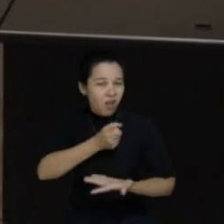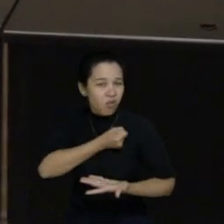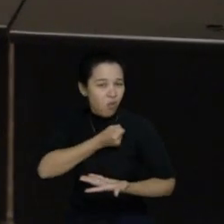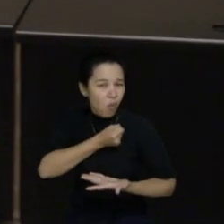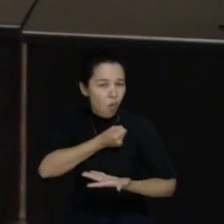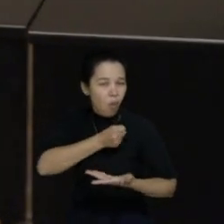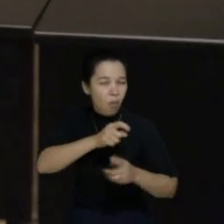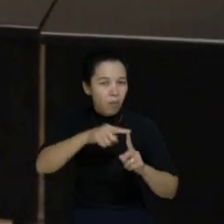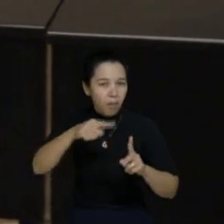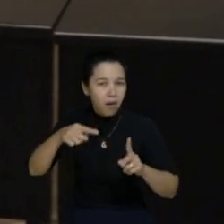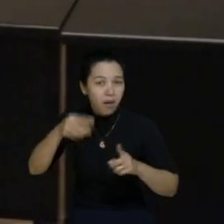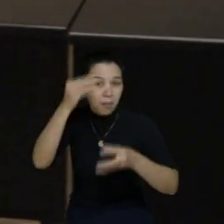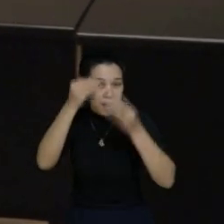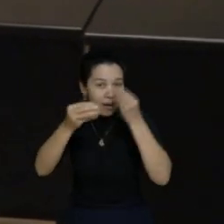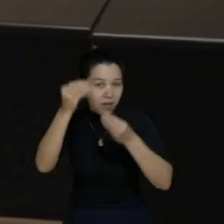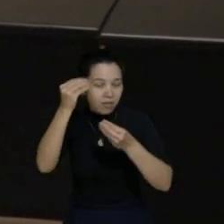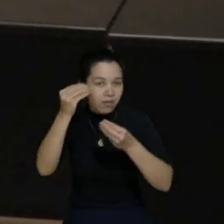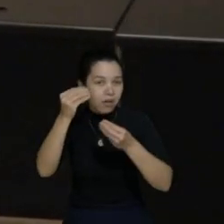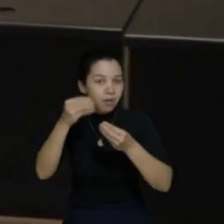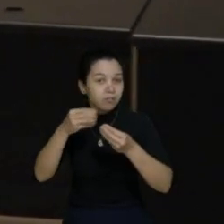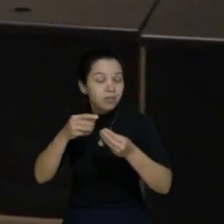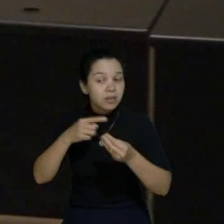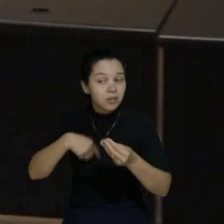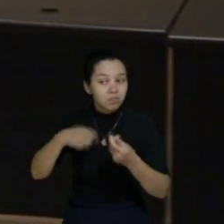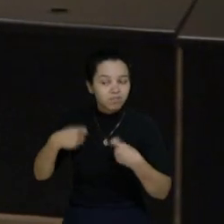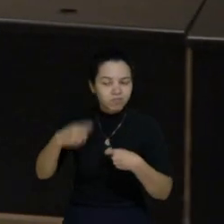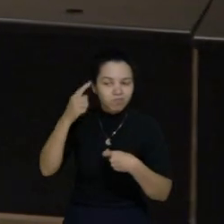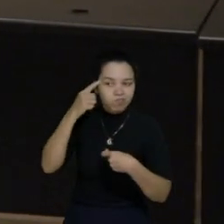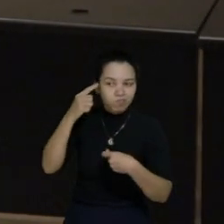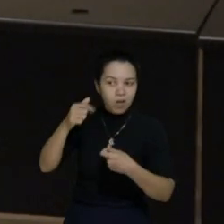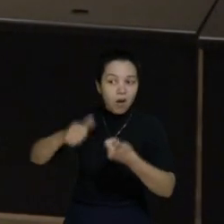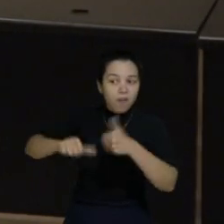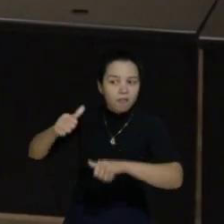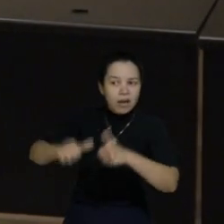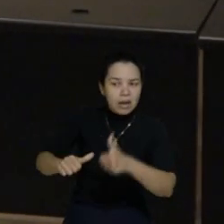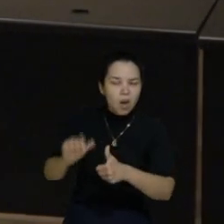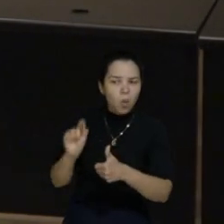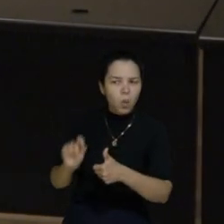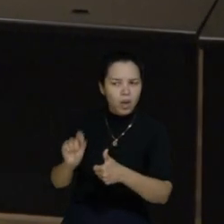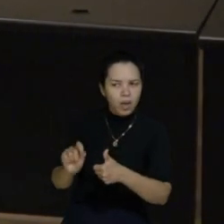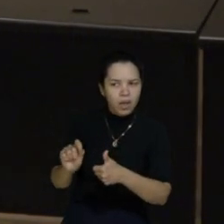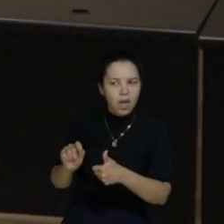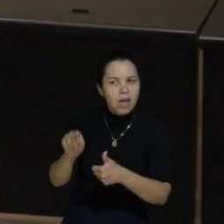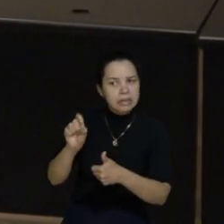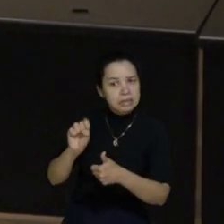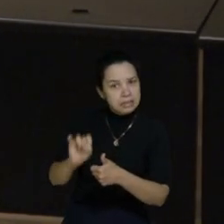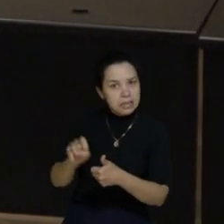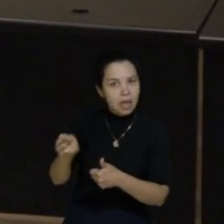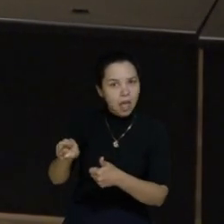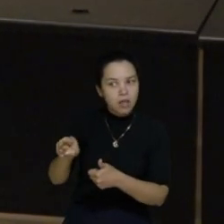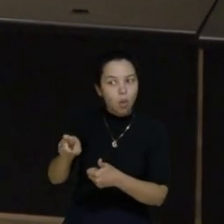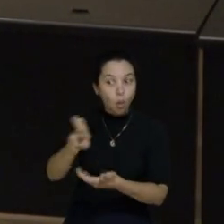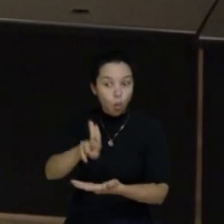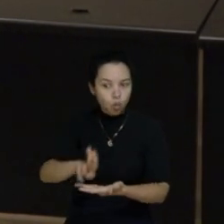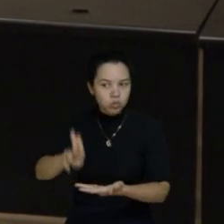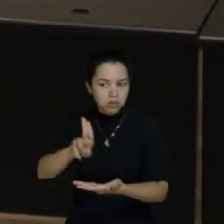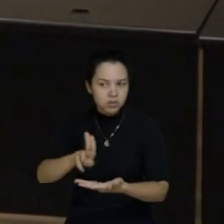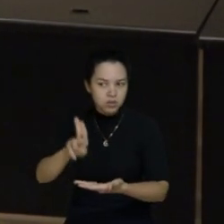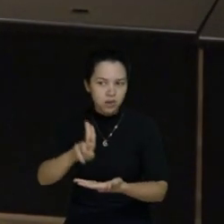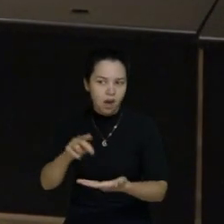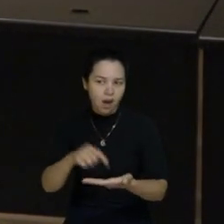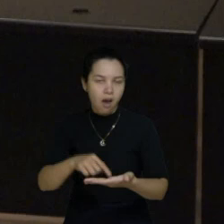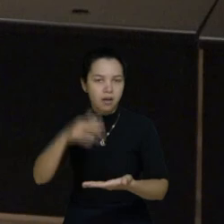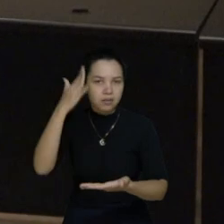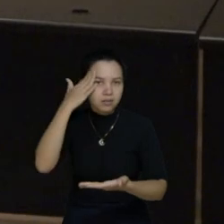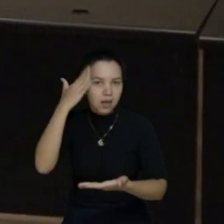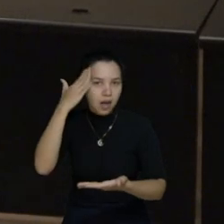que que eu tô querendo avaliar o que que eu tô querendo saber é se ele sabe usar essa tabela se ele sabe usar